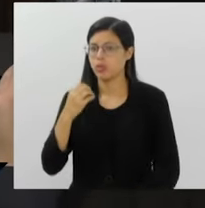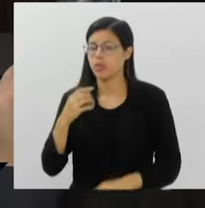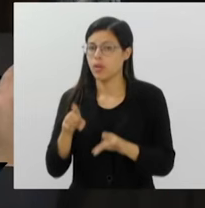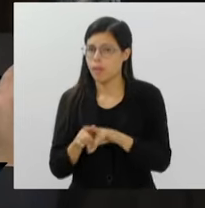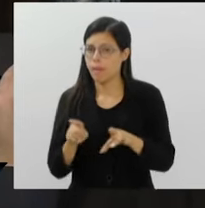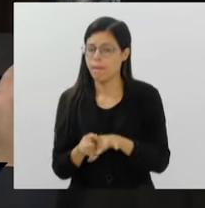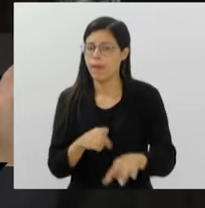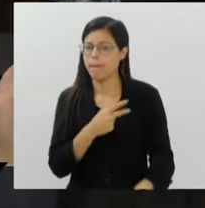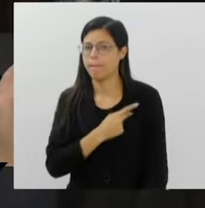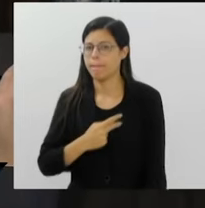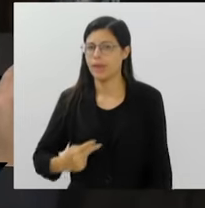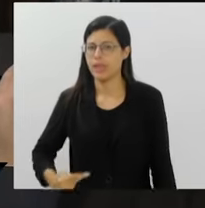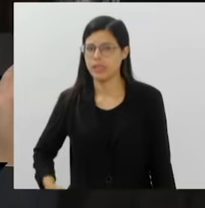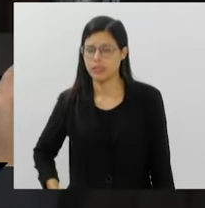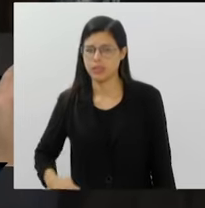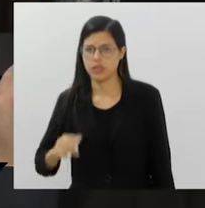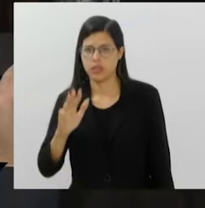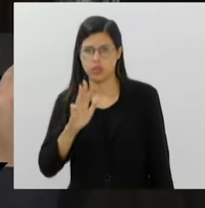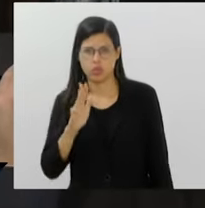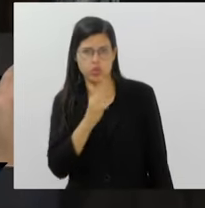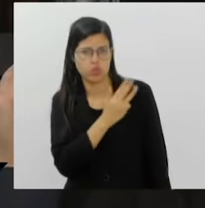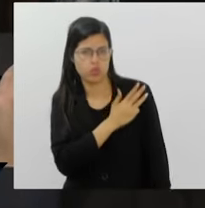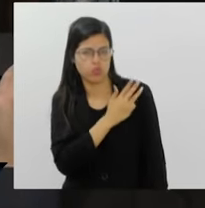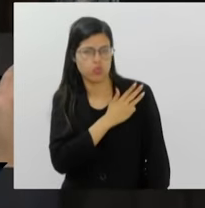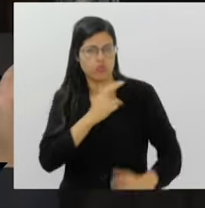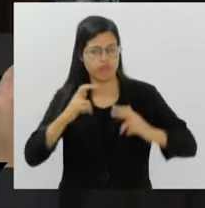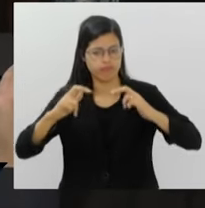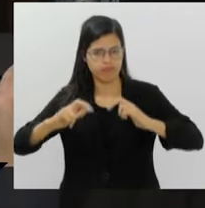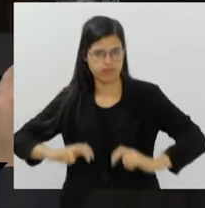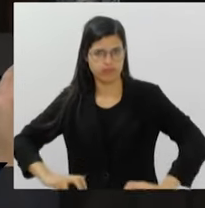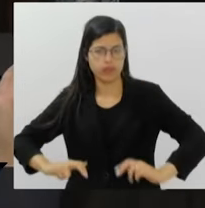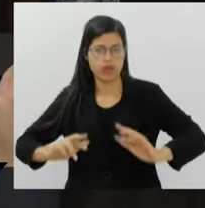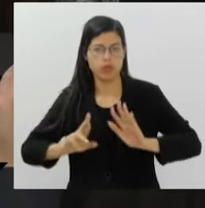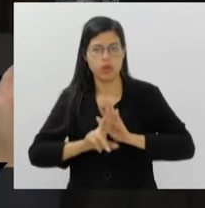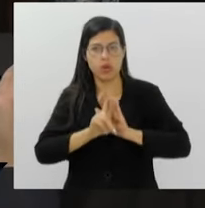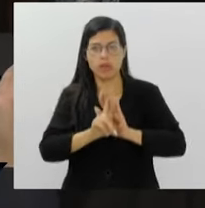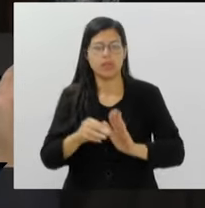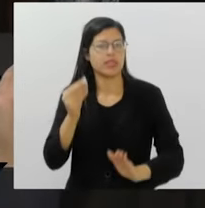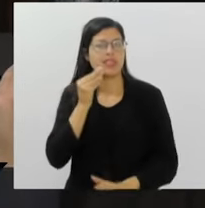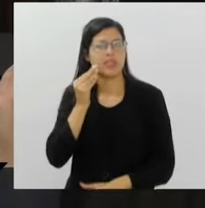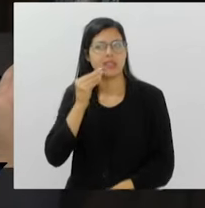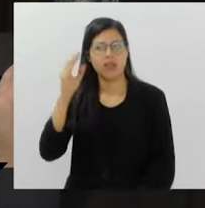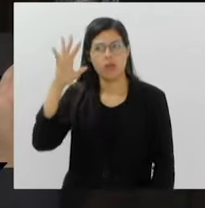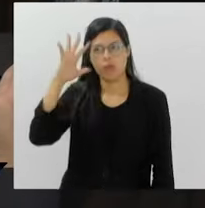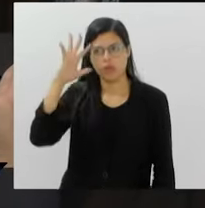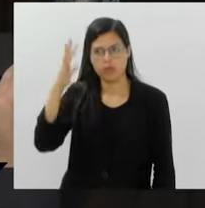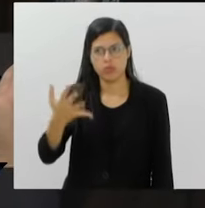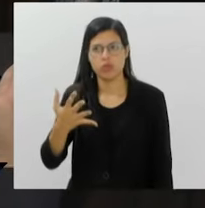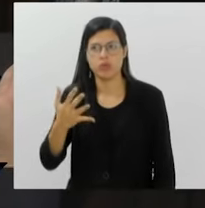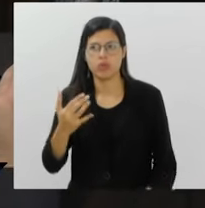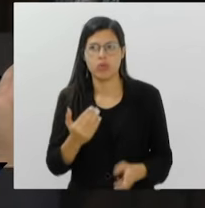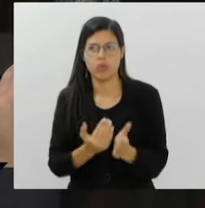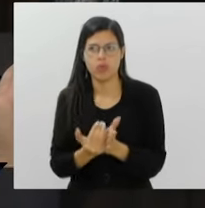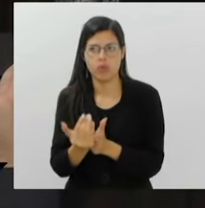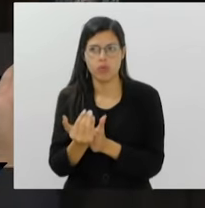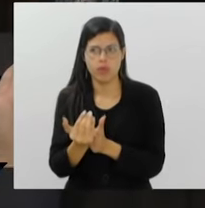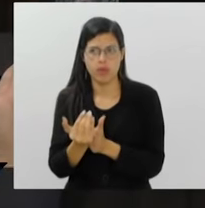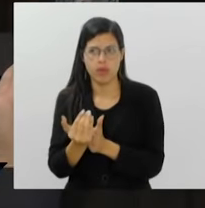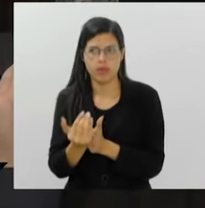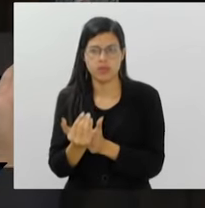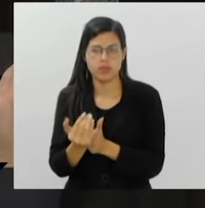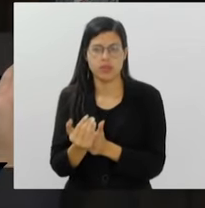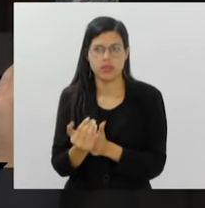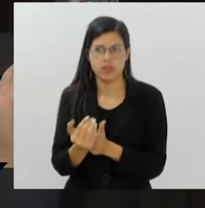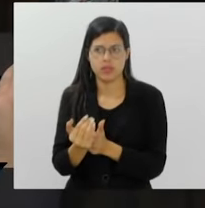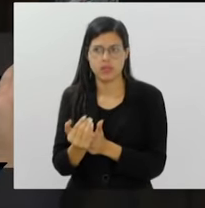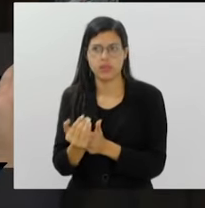Lula, para que a gente possa sentar numa mesa, os representantes, e tentar achar uma solução de vez, que comece, de fato, usando esse termo